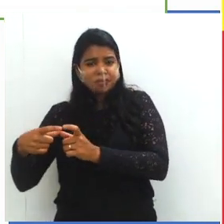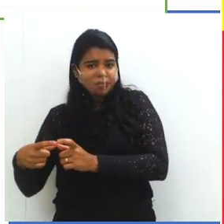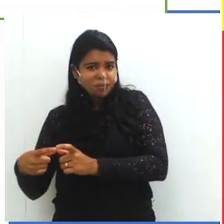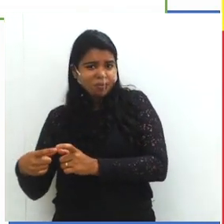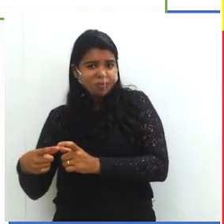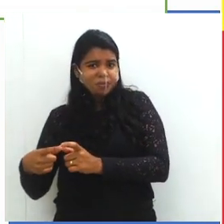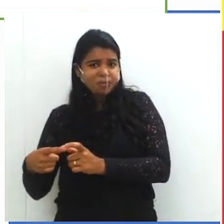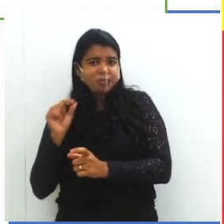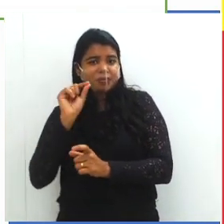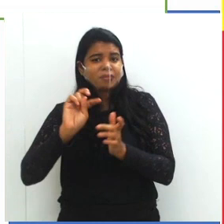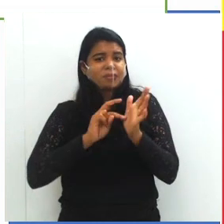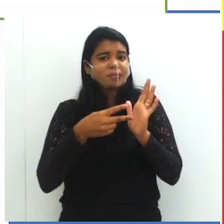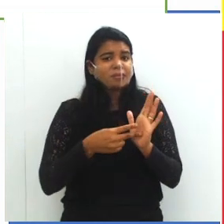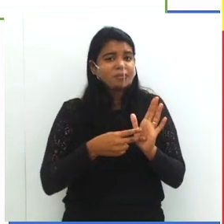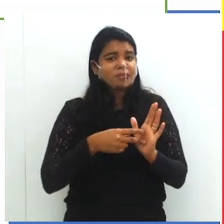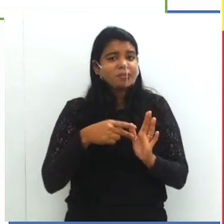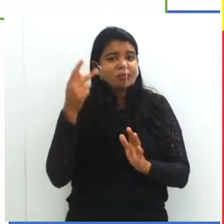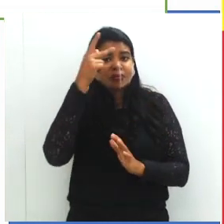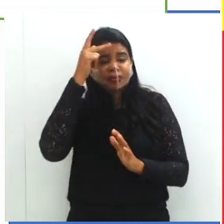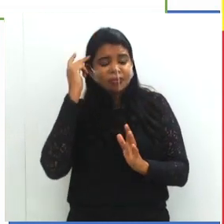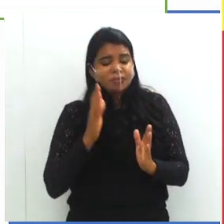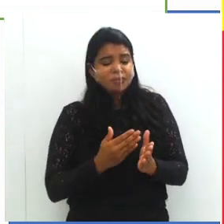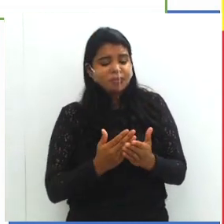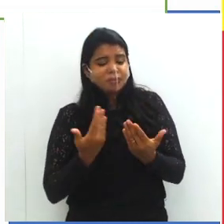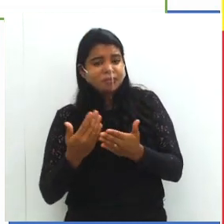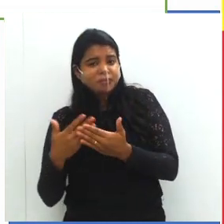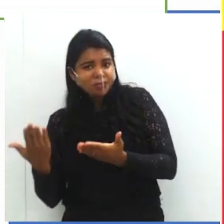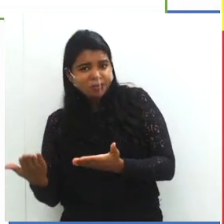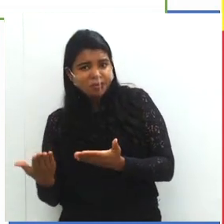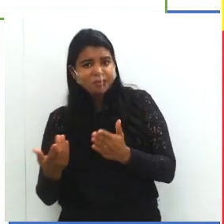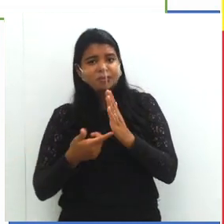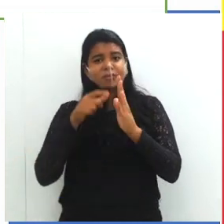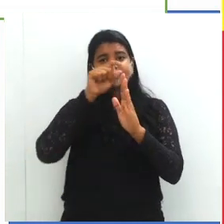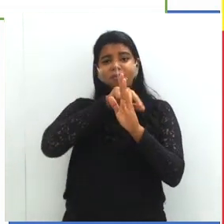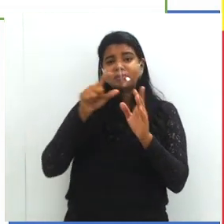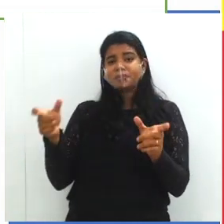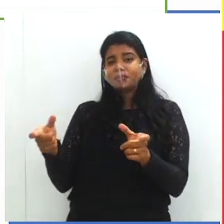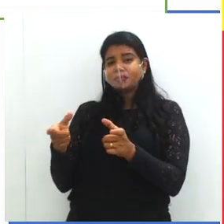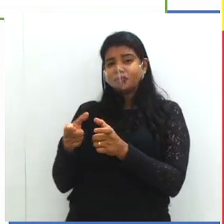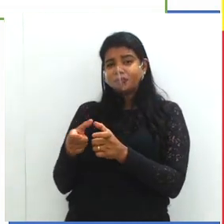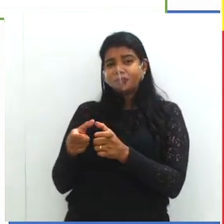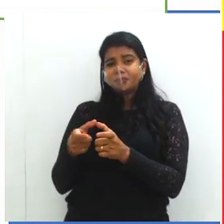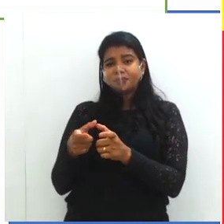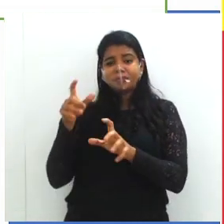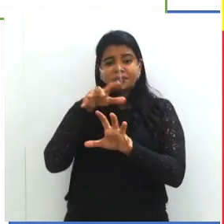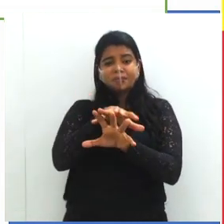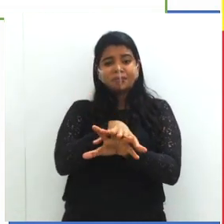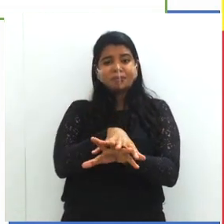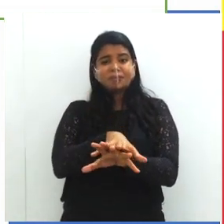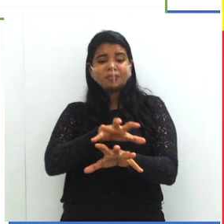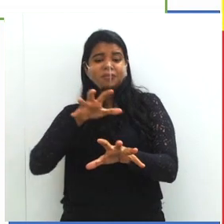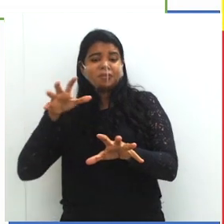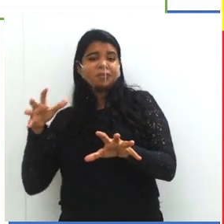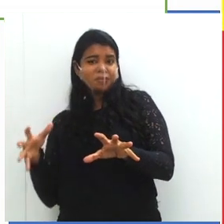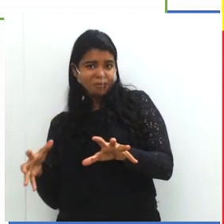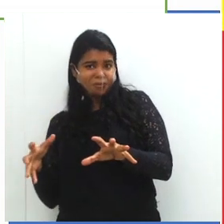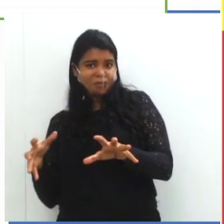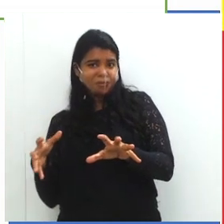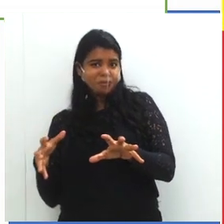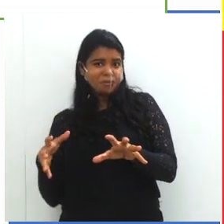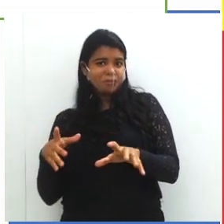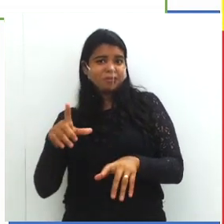retirada. Então você vai ver justamente essa metáfora, a minoria, aquela que é excluída do